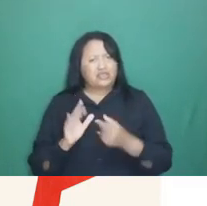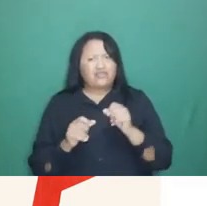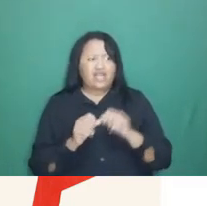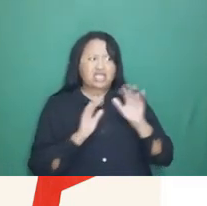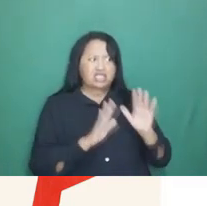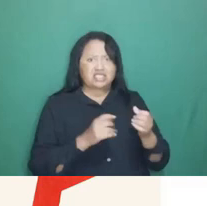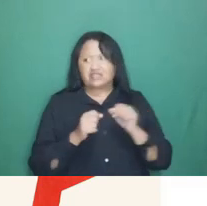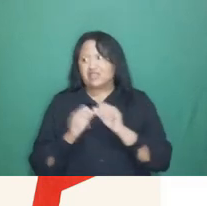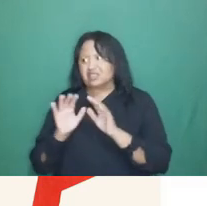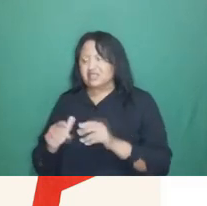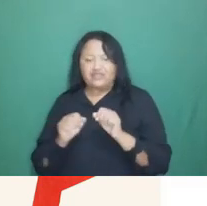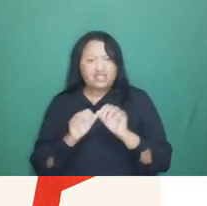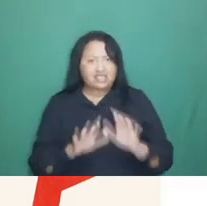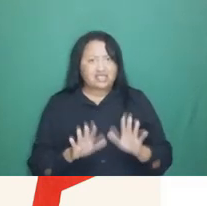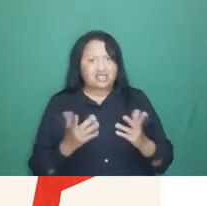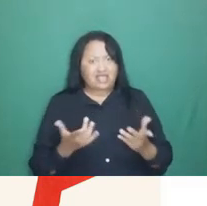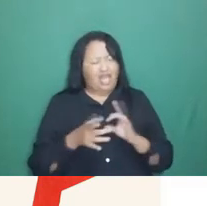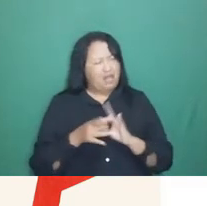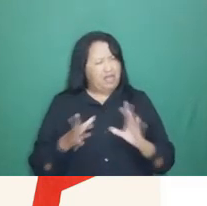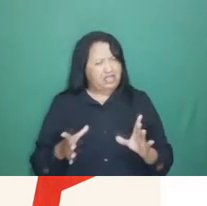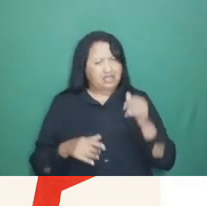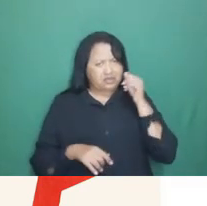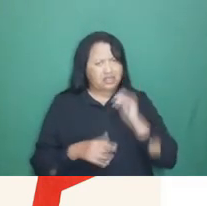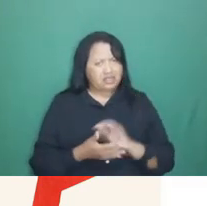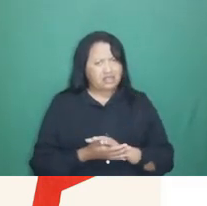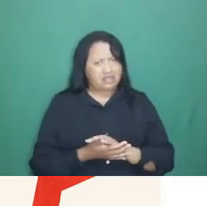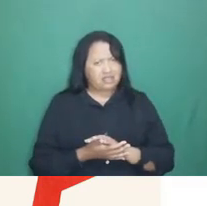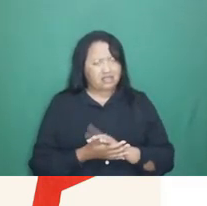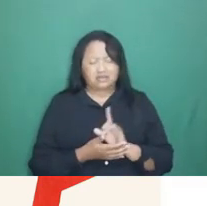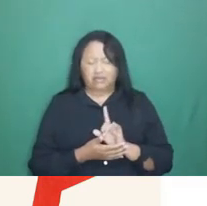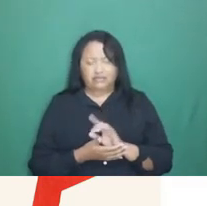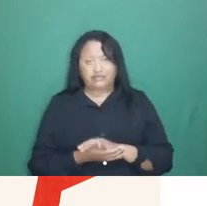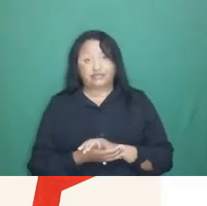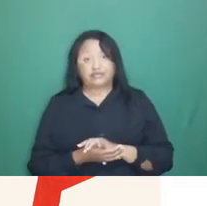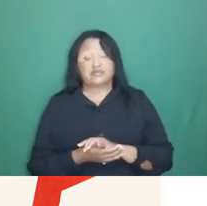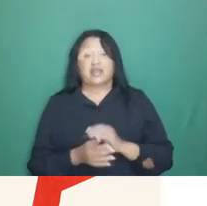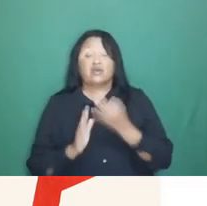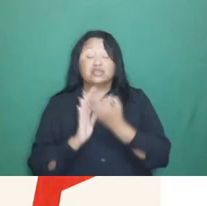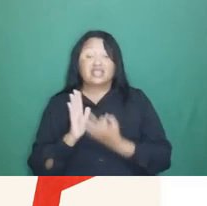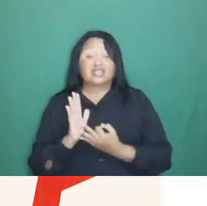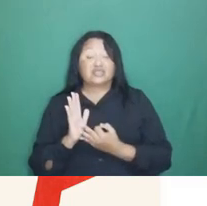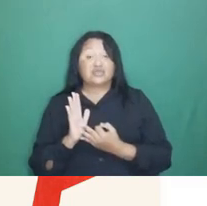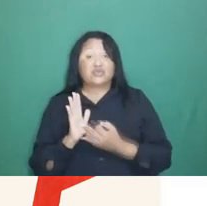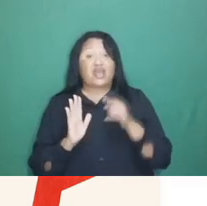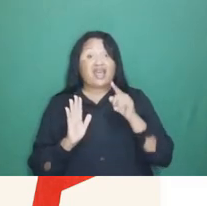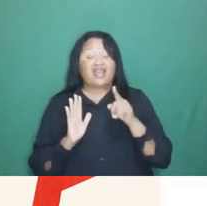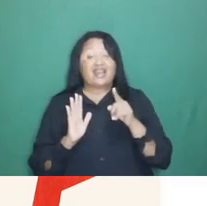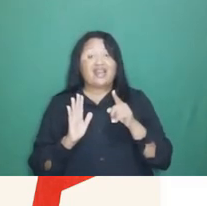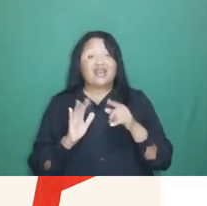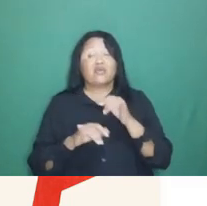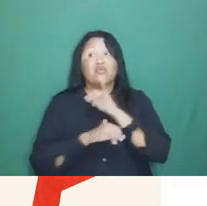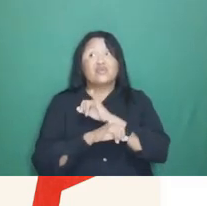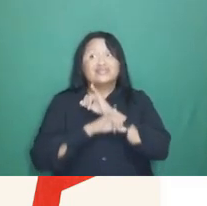assim faça assado não seja assim imprime Liberdade as mulheres não o texto na verdade ele é uma denúncia